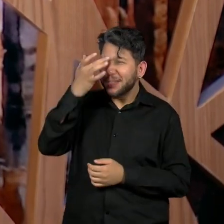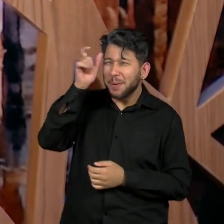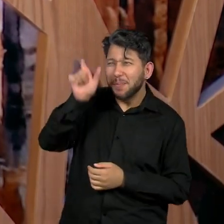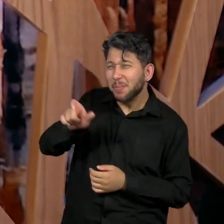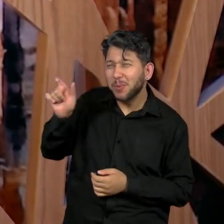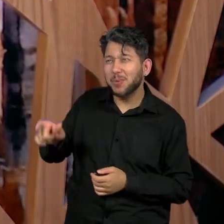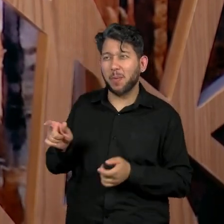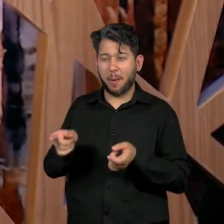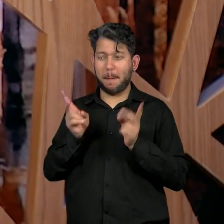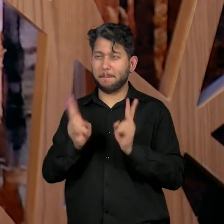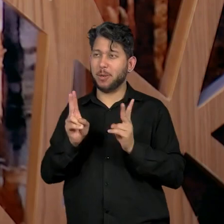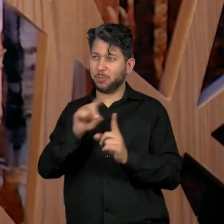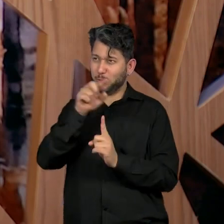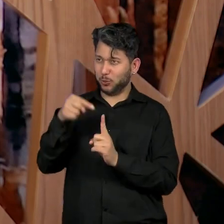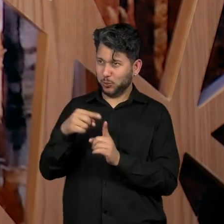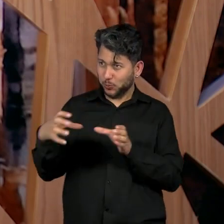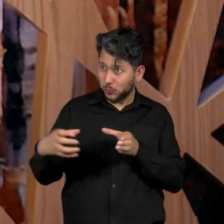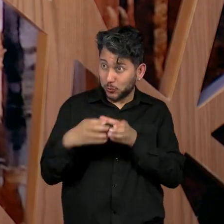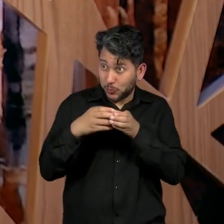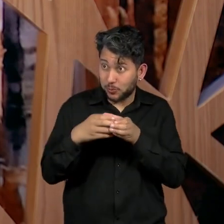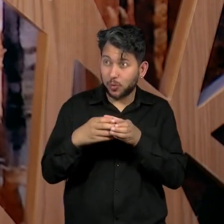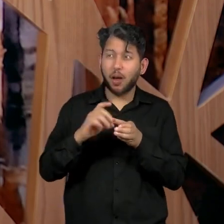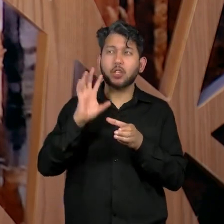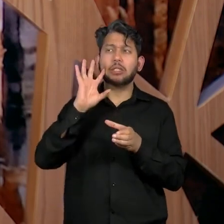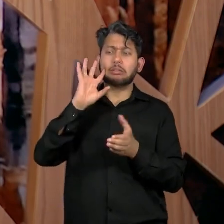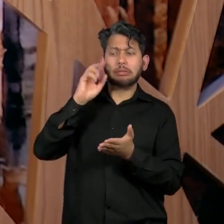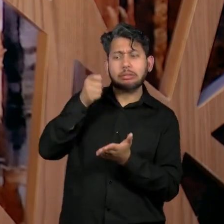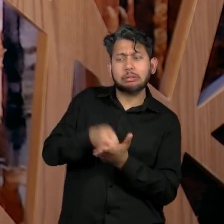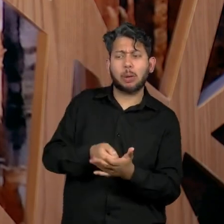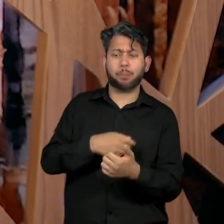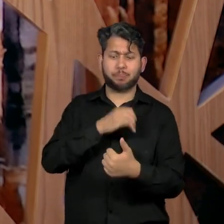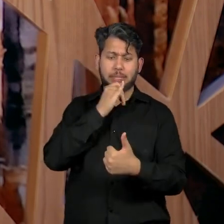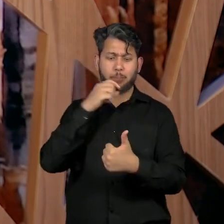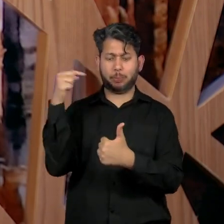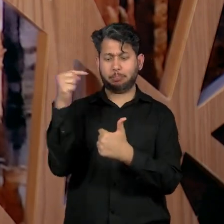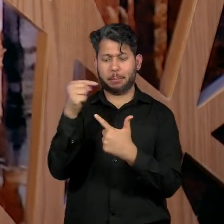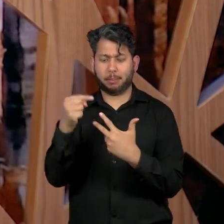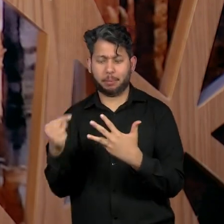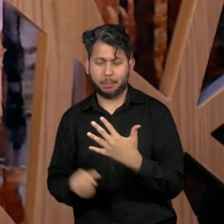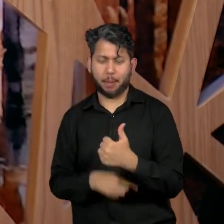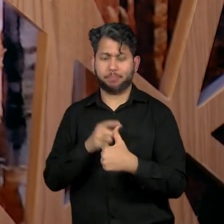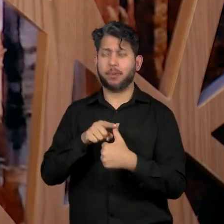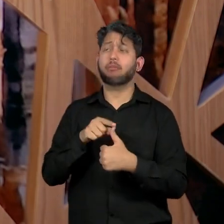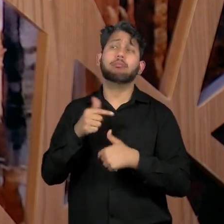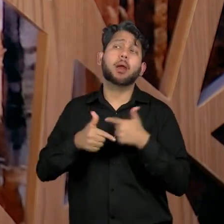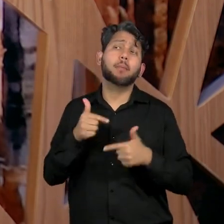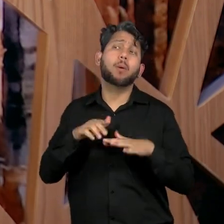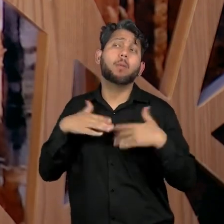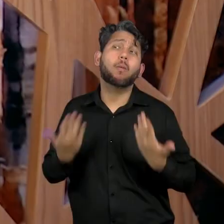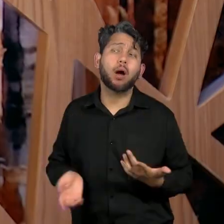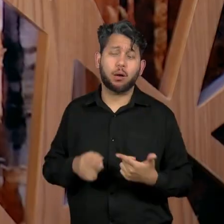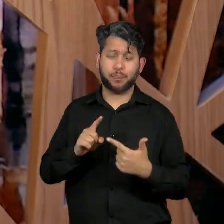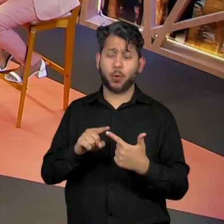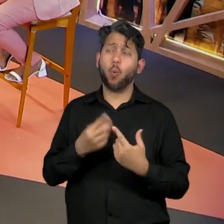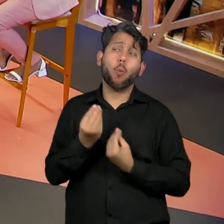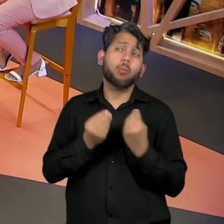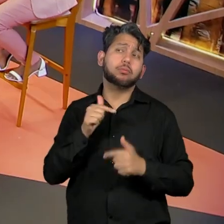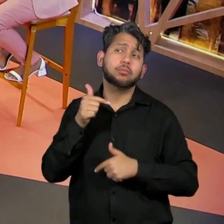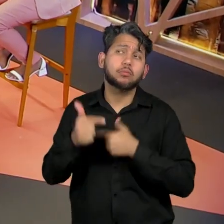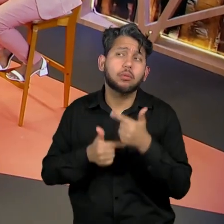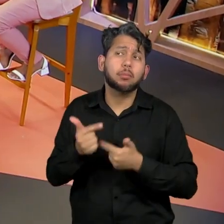com esse mesmo objetivo e a gente define ali quais são os trabalhos que vão ser realizados e como é que a gente vai